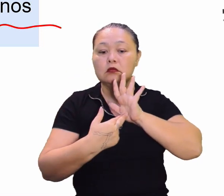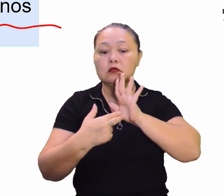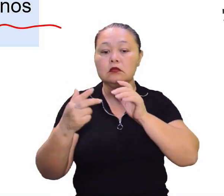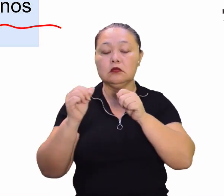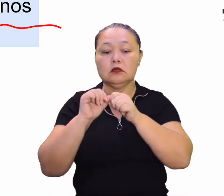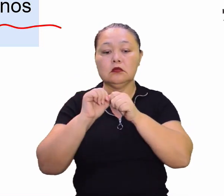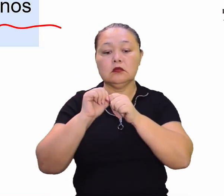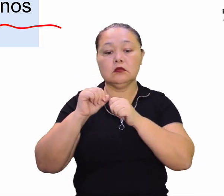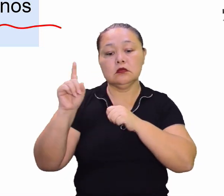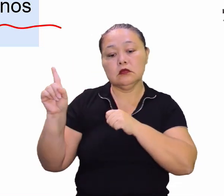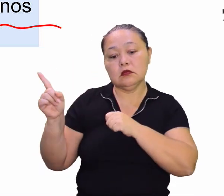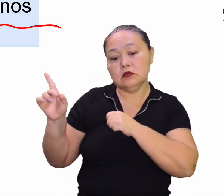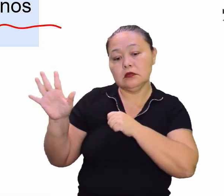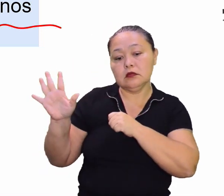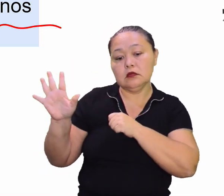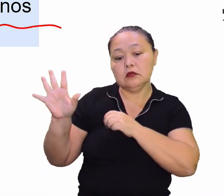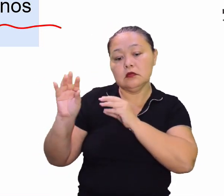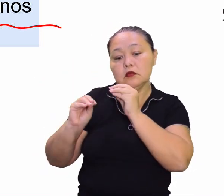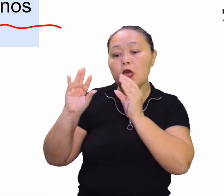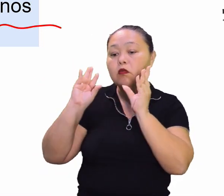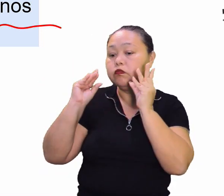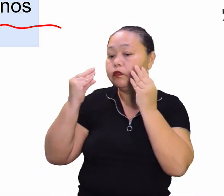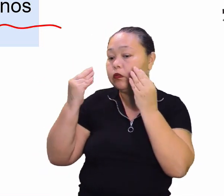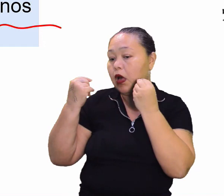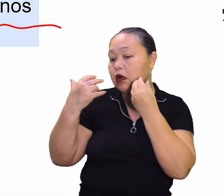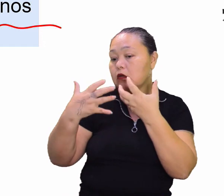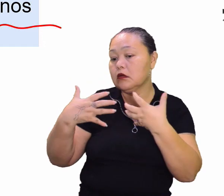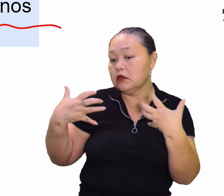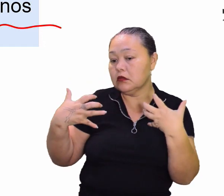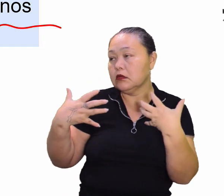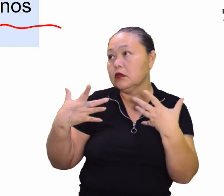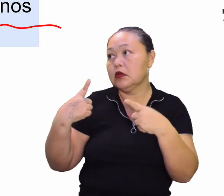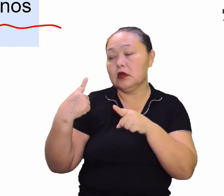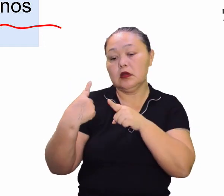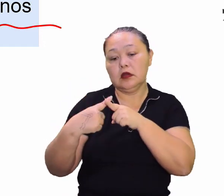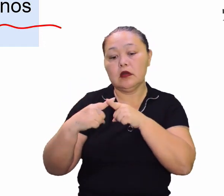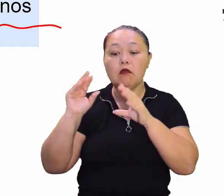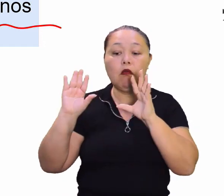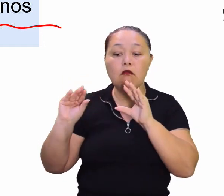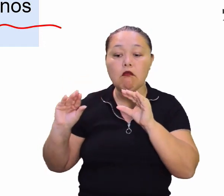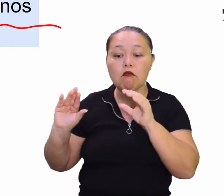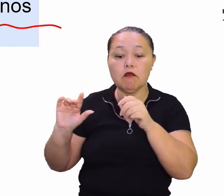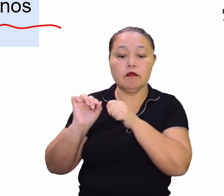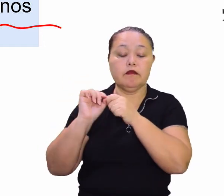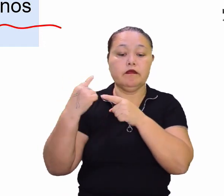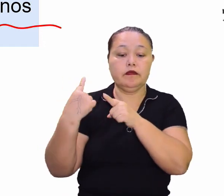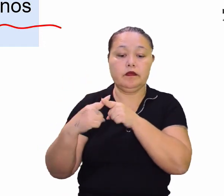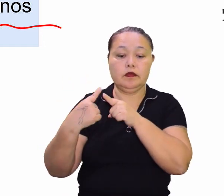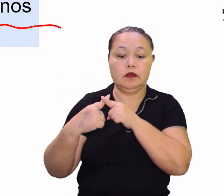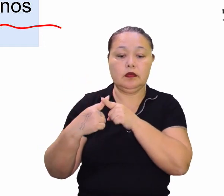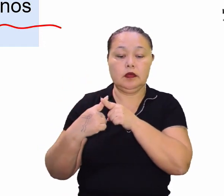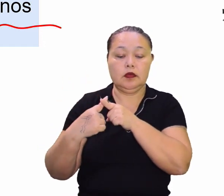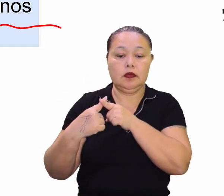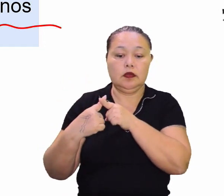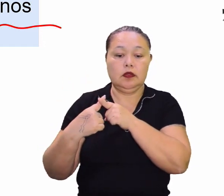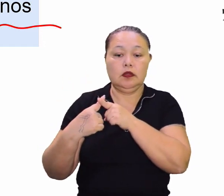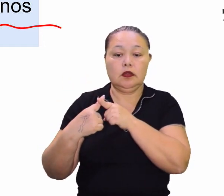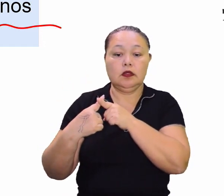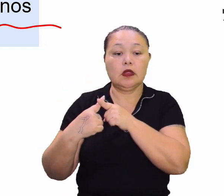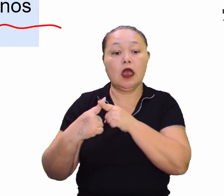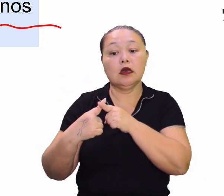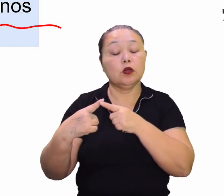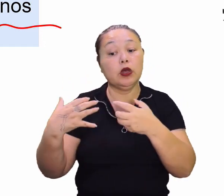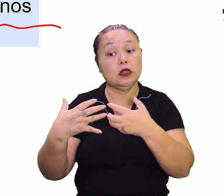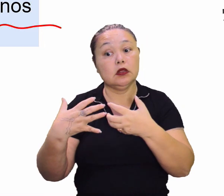aqui, ó, desse tigrinho, coisinha linda, fofinha. Por que que ele é fofinho? Porque ele não é